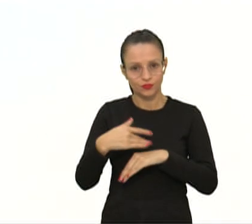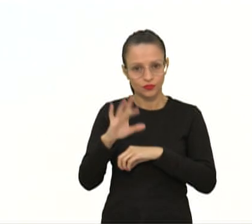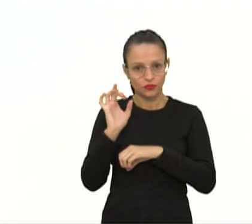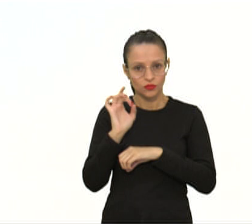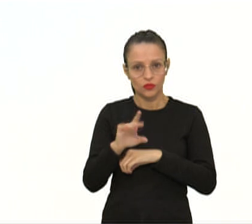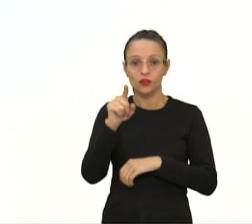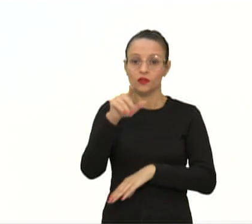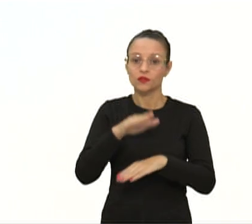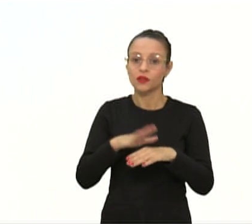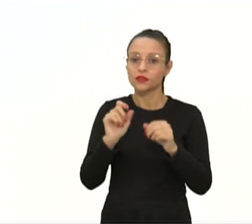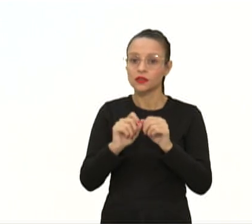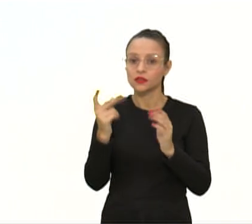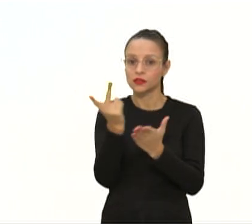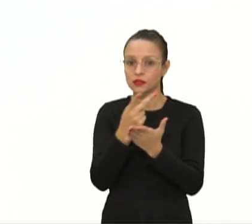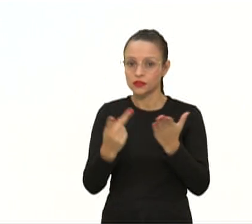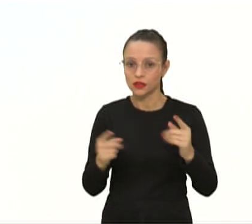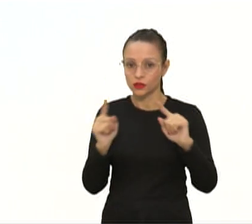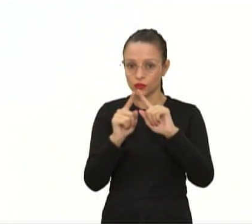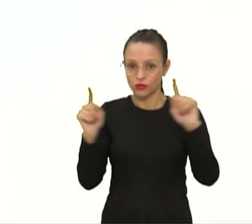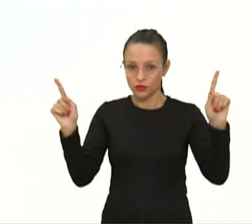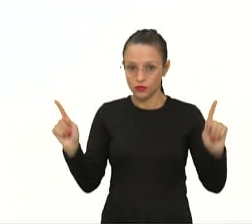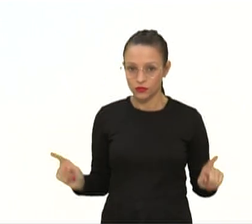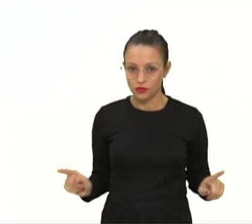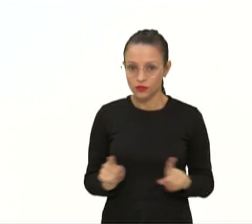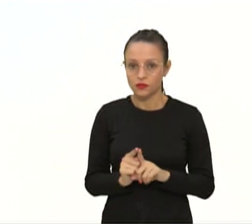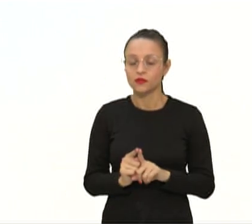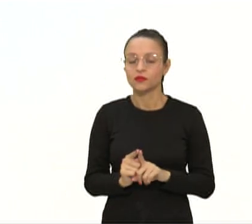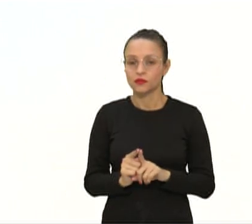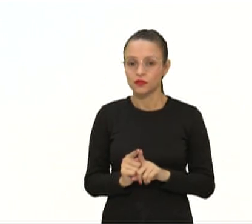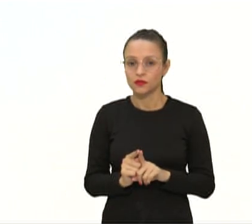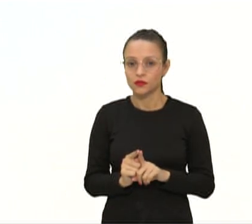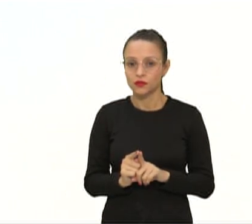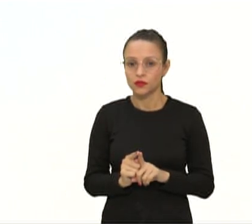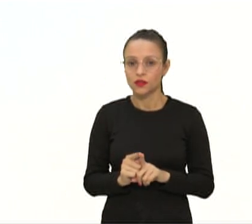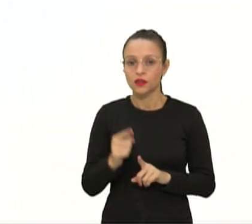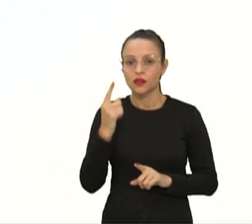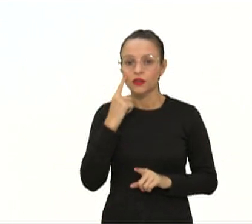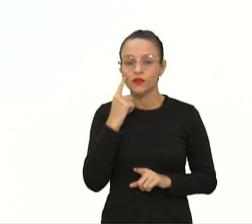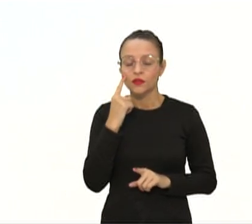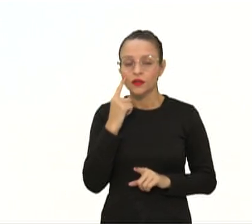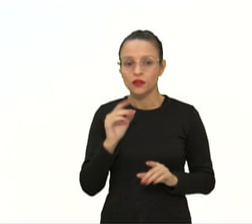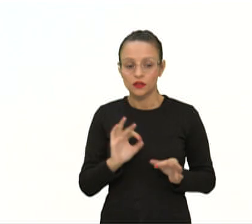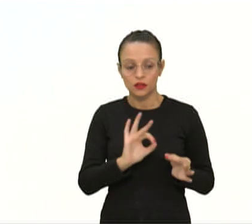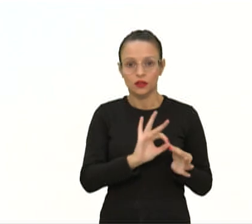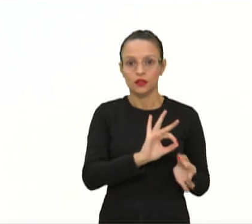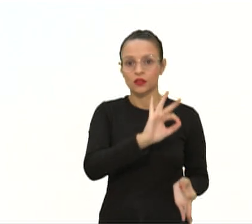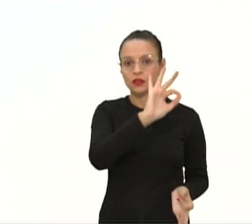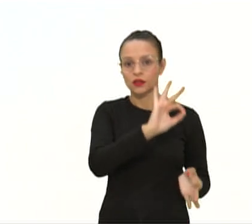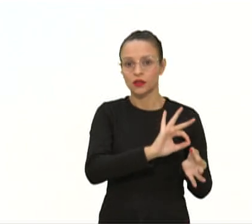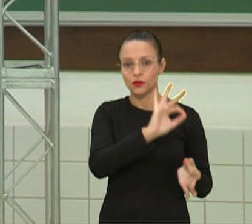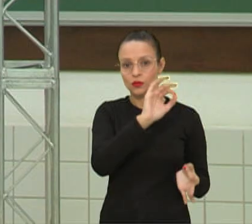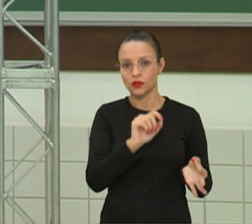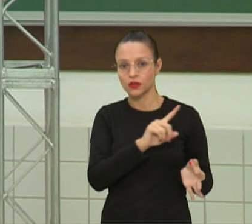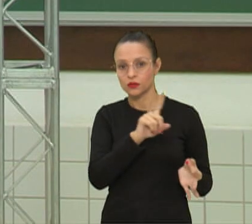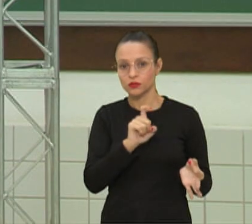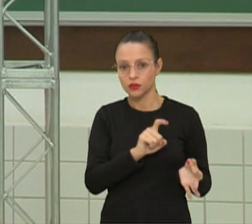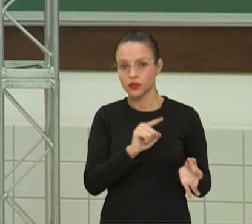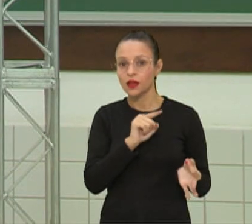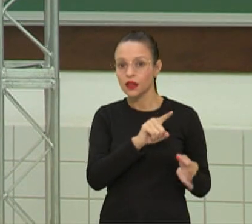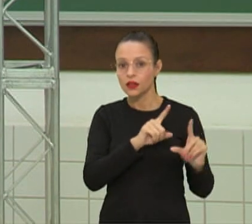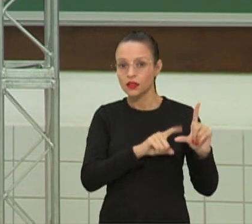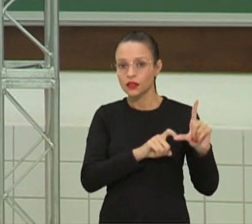Faça o desenho. Tá? Faça o desenho, chama o comprimento, aliás, chama a largura que você não sabe por uma letra